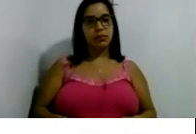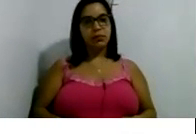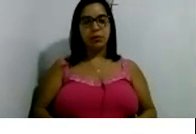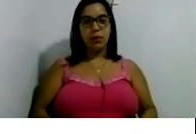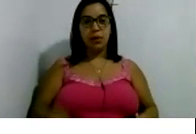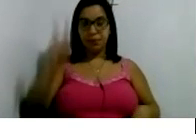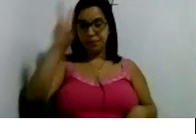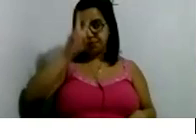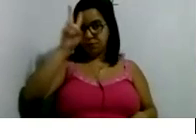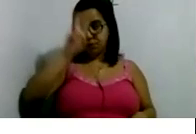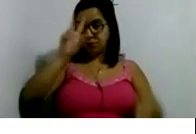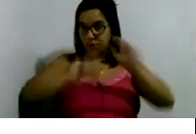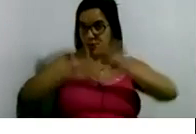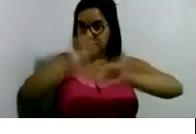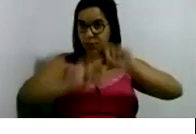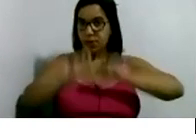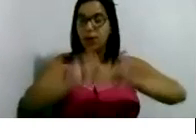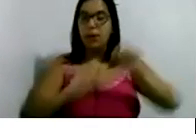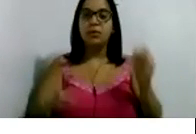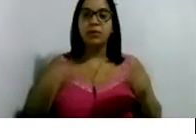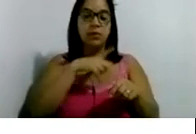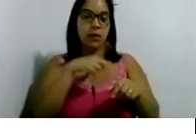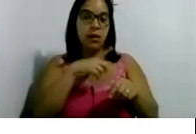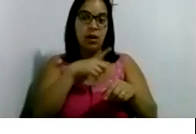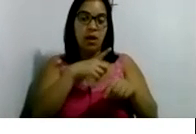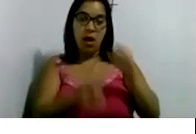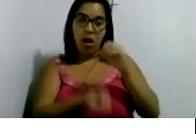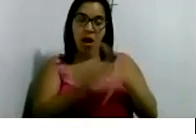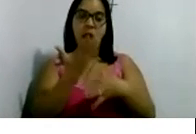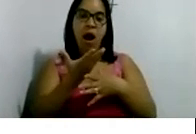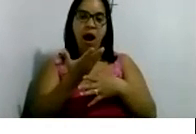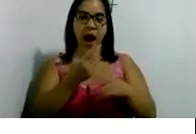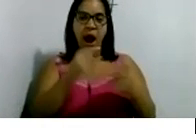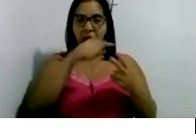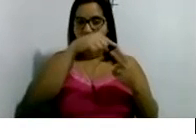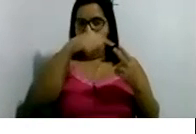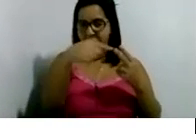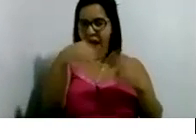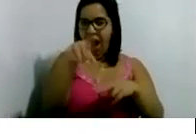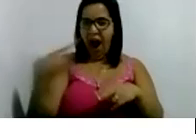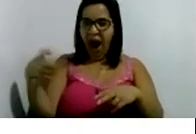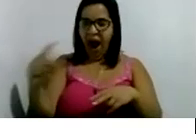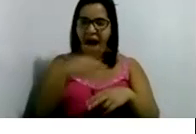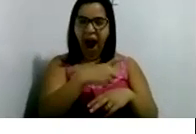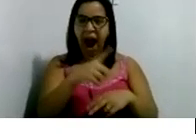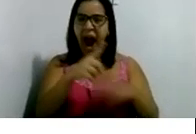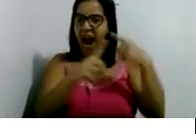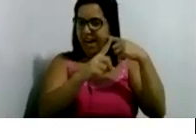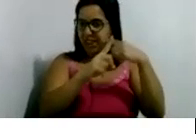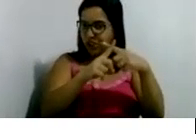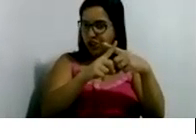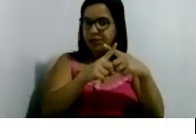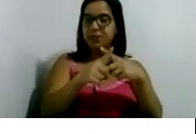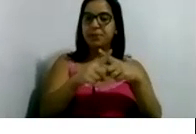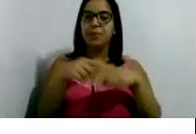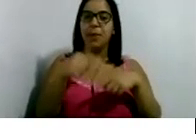Lembrando aqui que a gente tem a formação de 2 espermatozoides X,